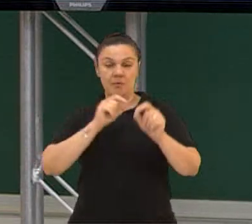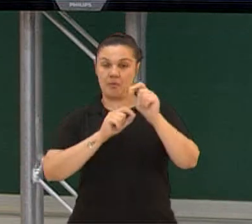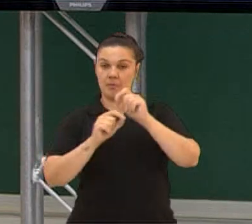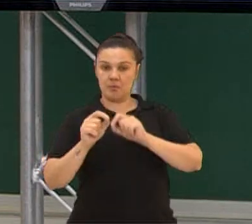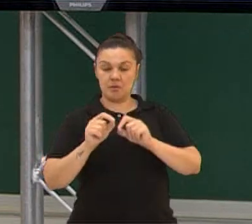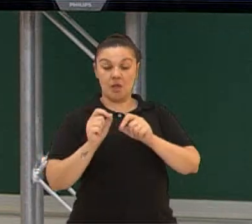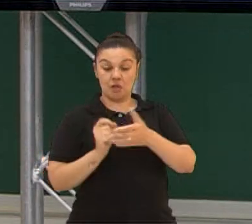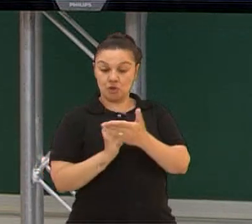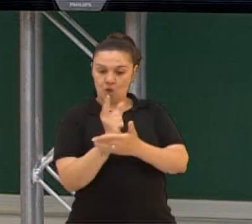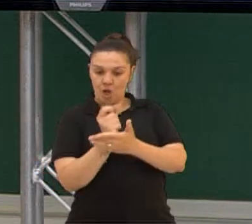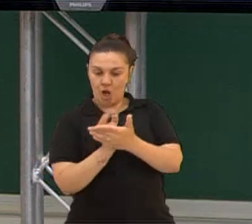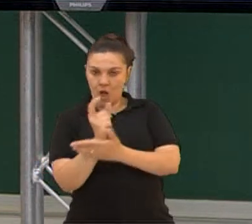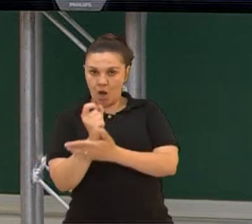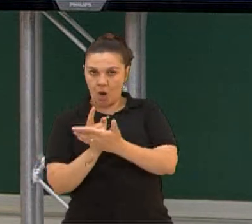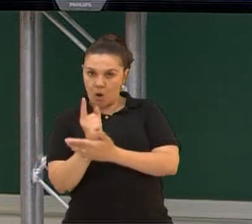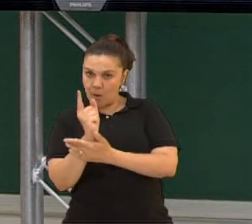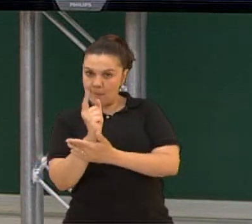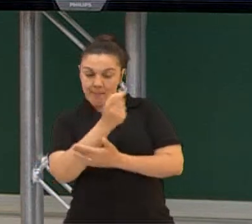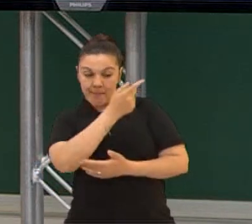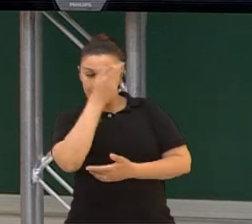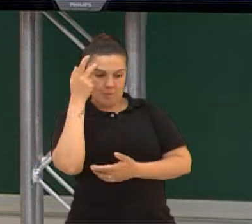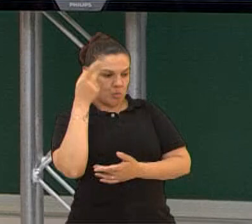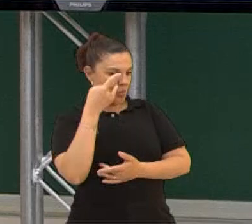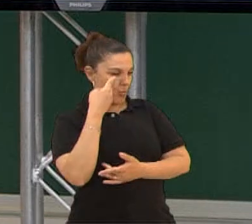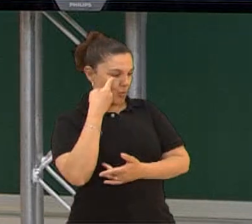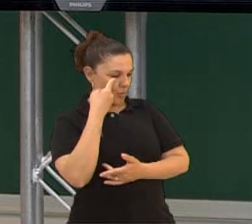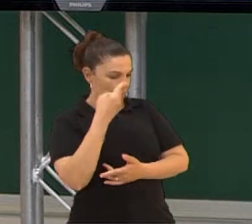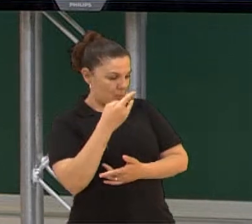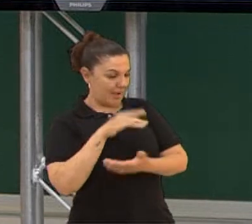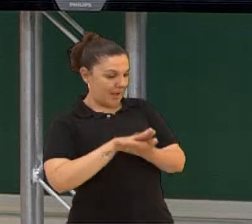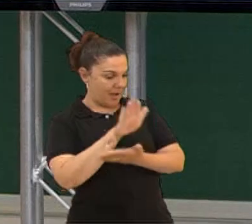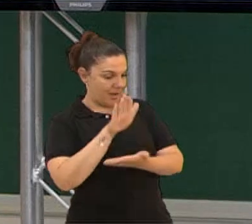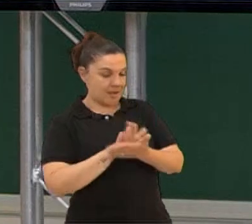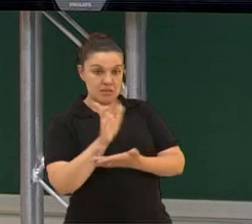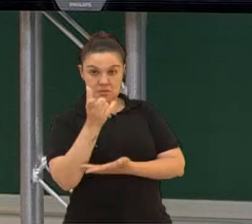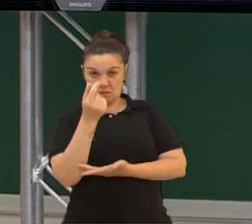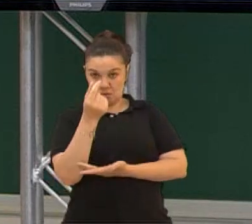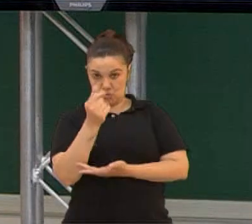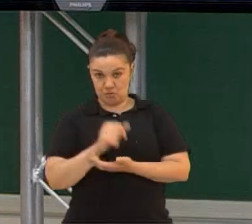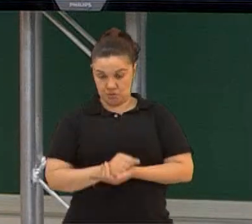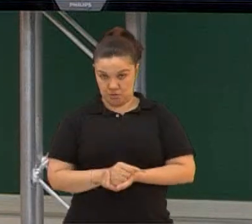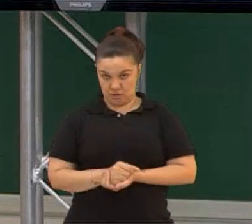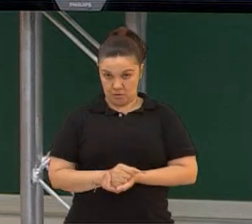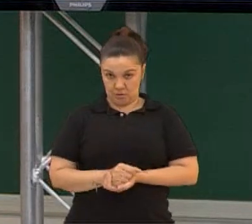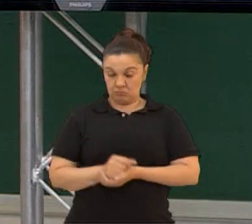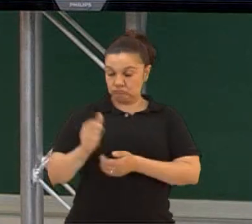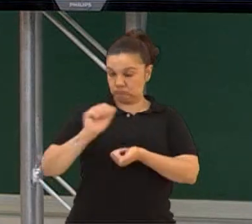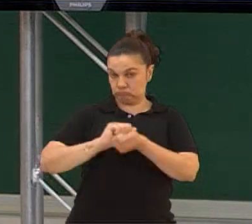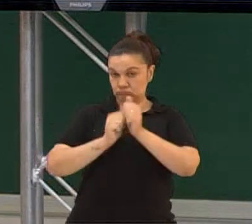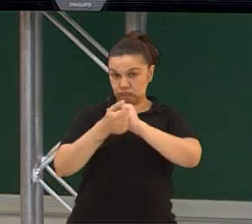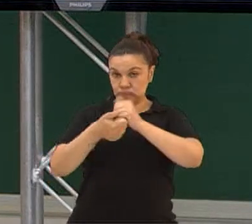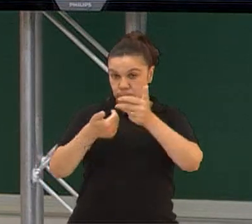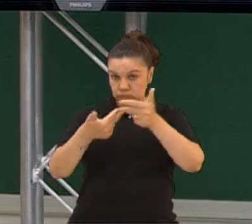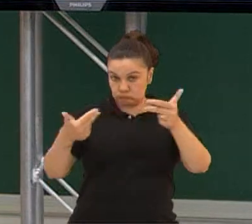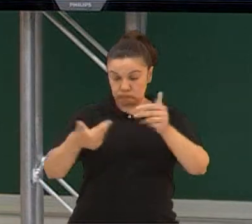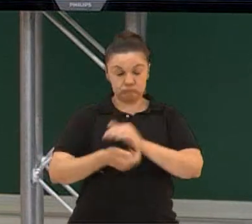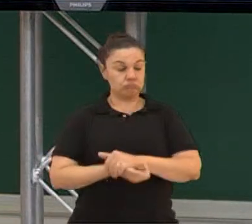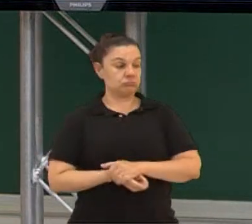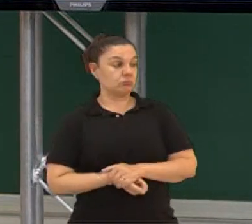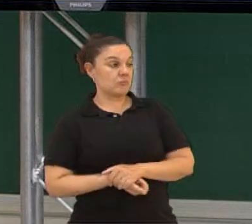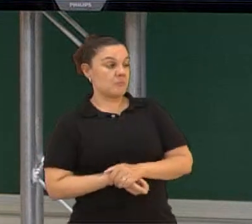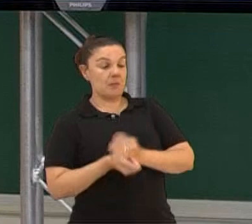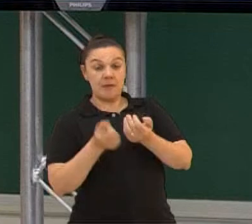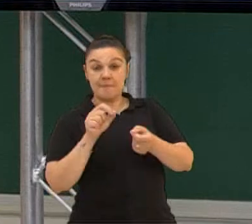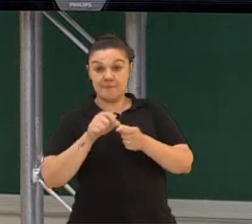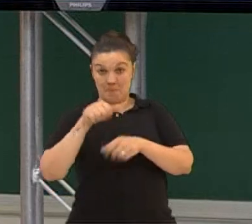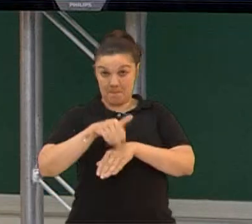do consumo, de as pessoas gastarem o seu dinheiro com o esporte e o esporte